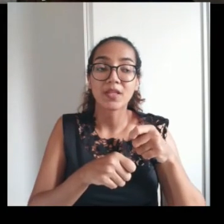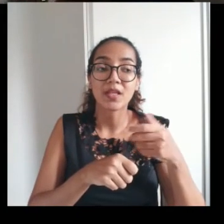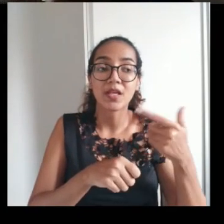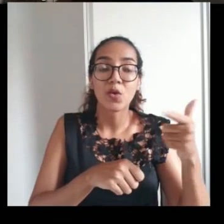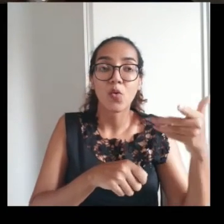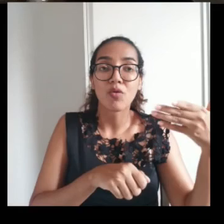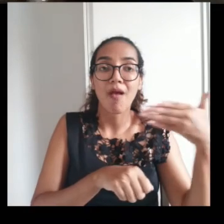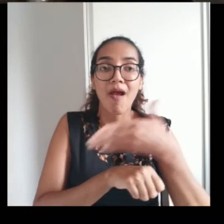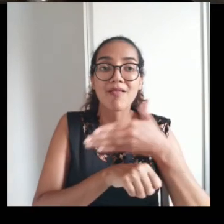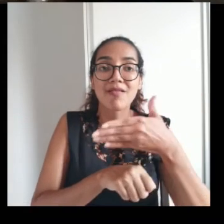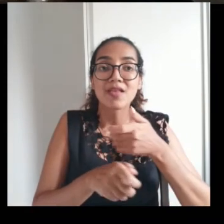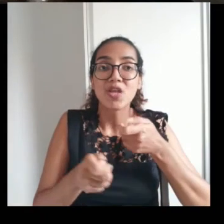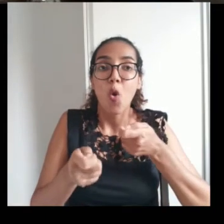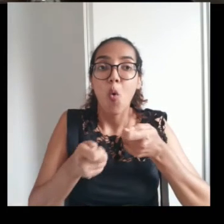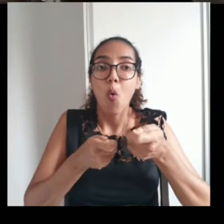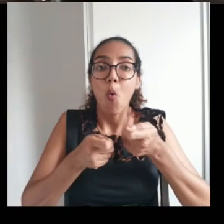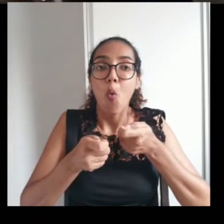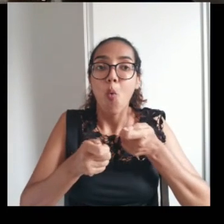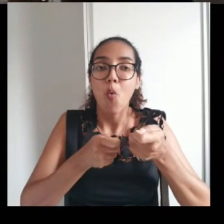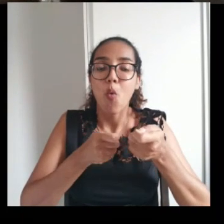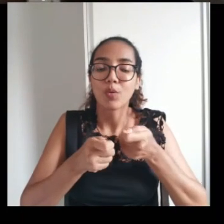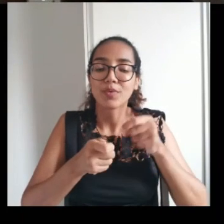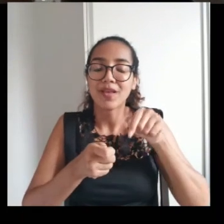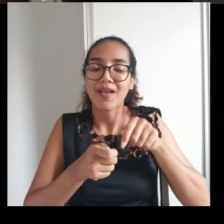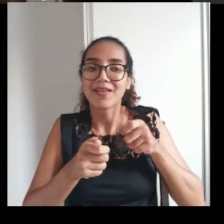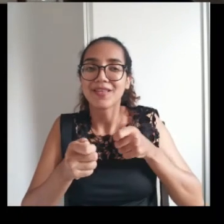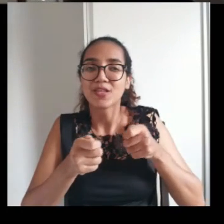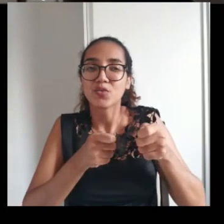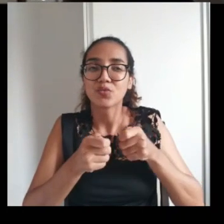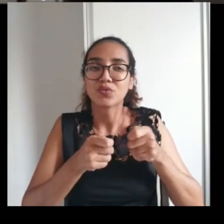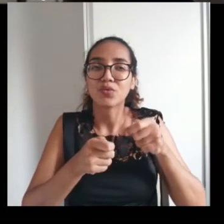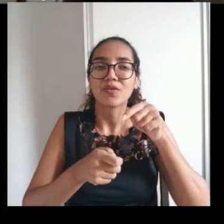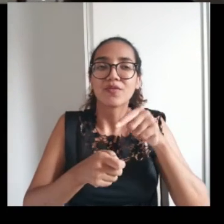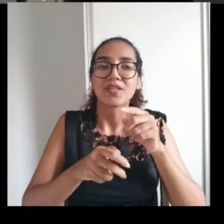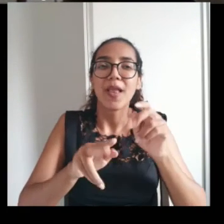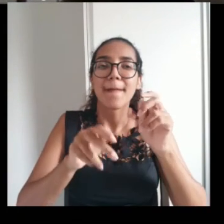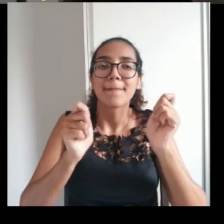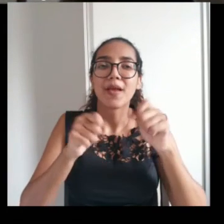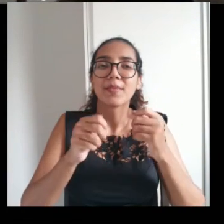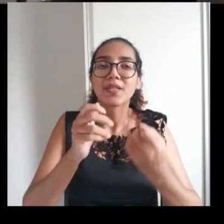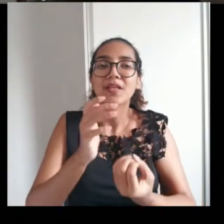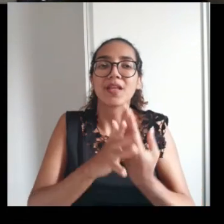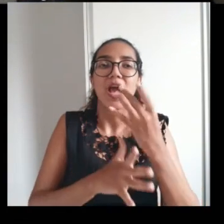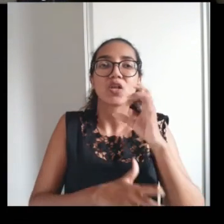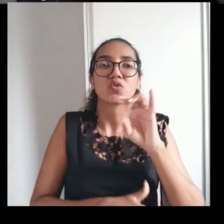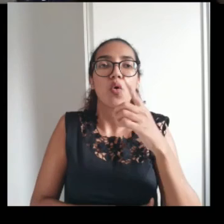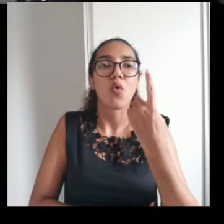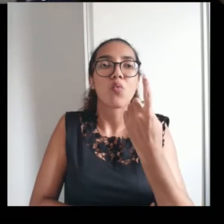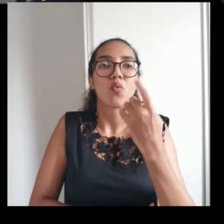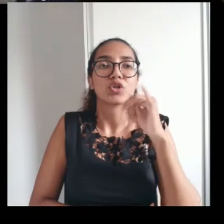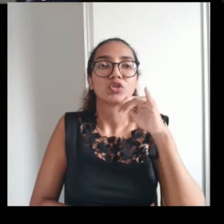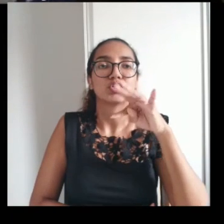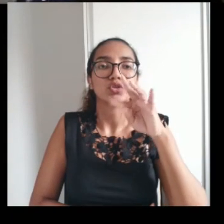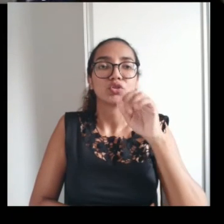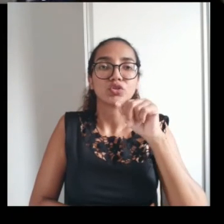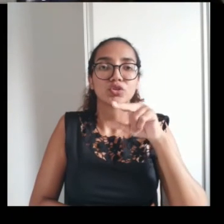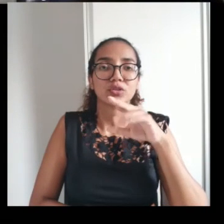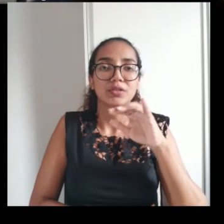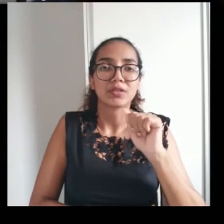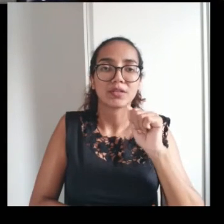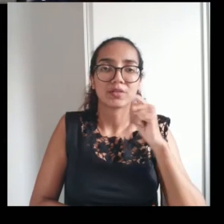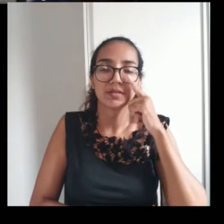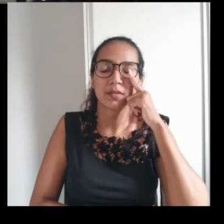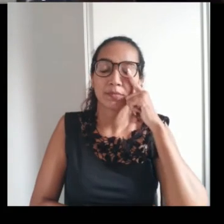você determina e só deixa criar uma única instância dele. Aqui nos slides, né, tem uma explicação disso daí,